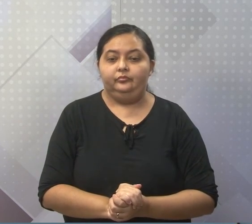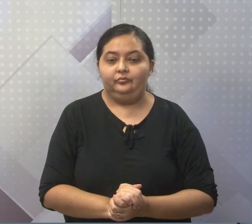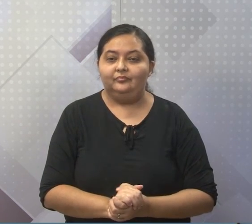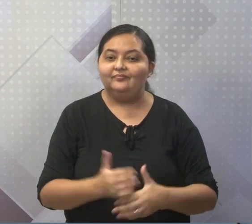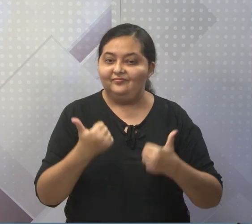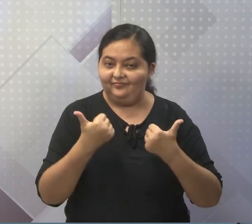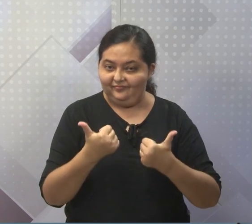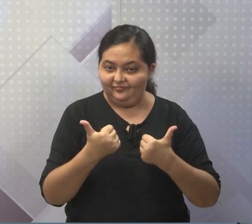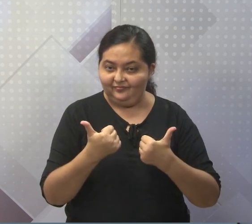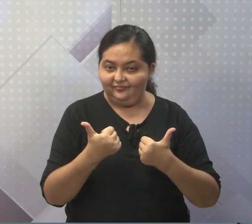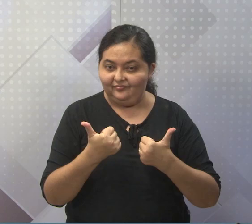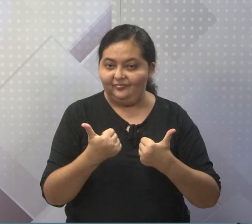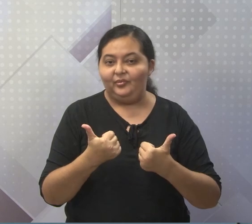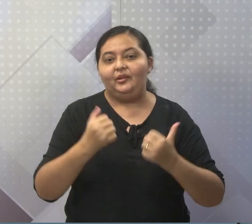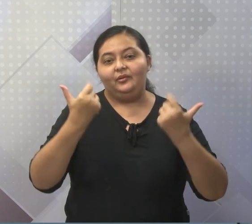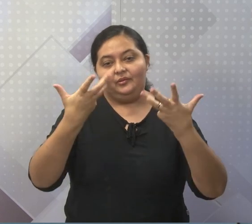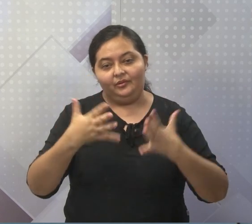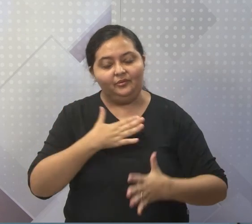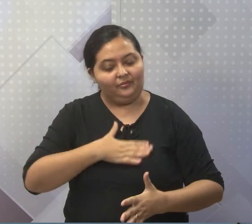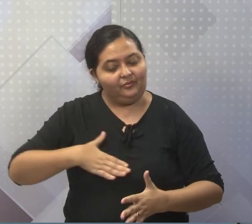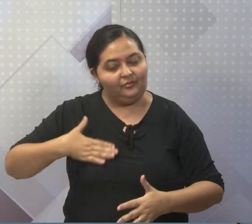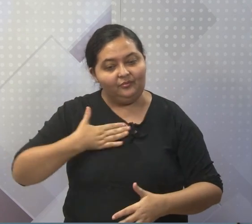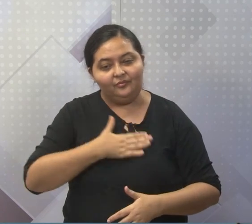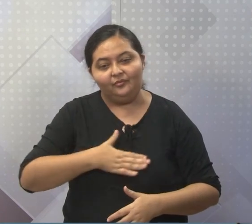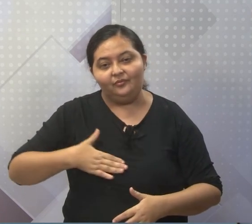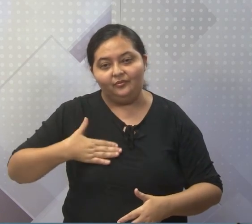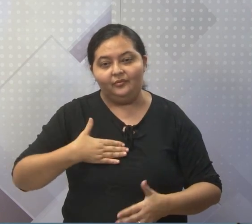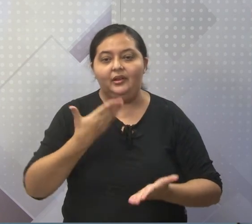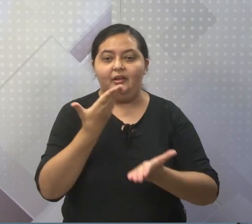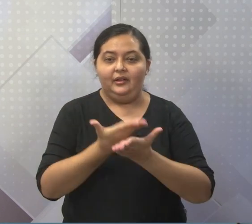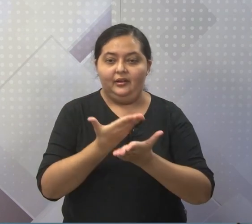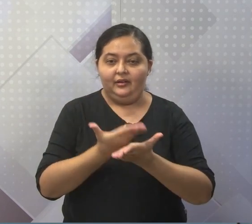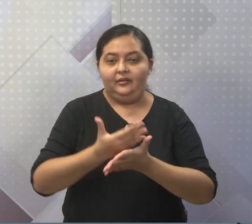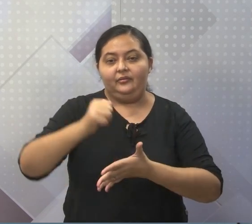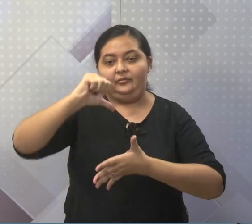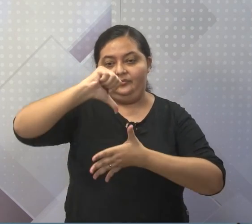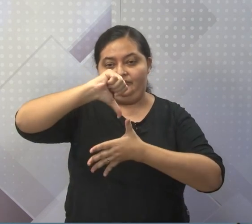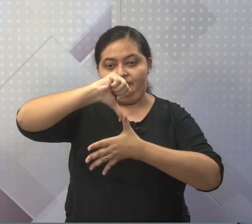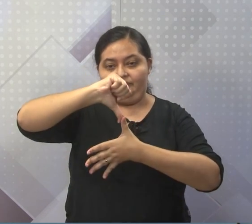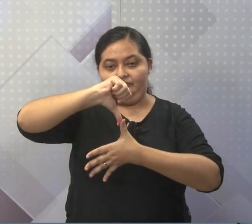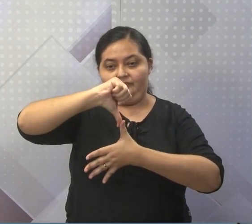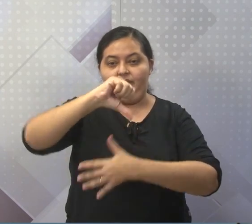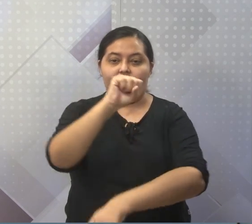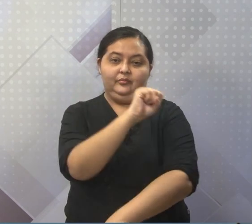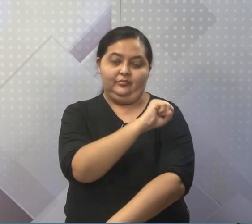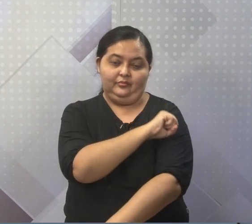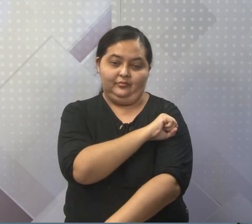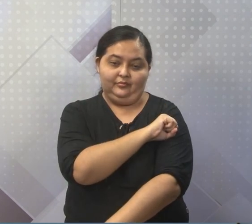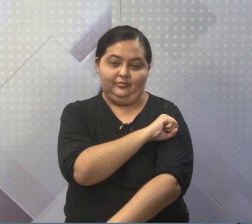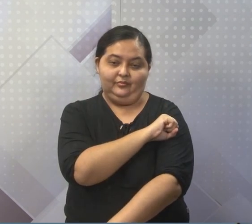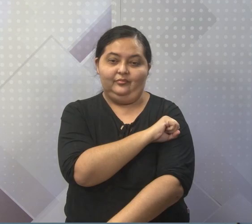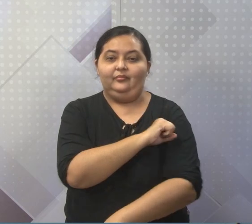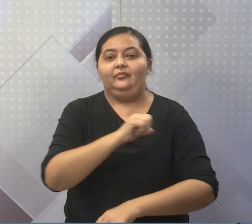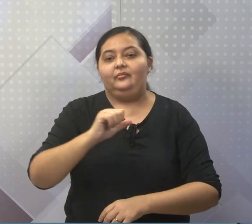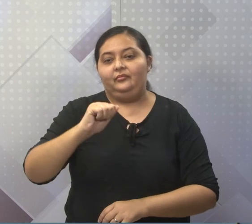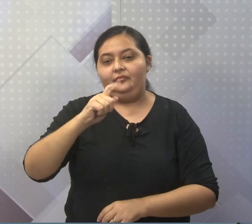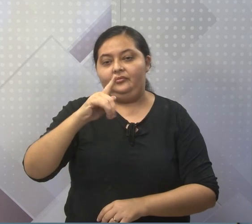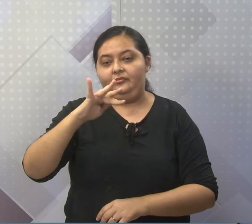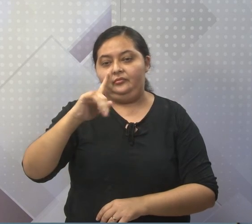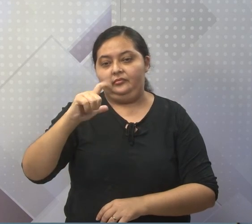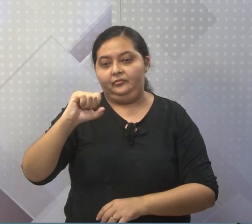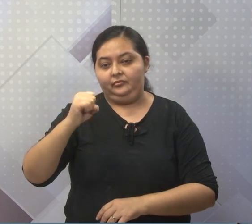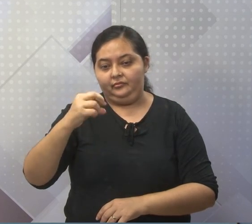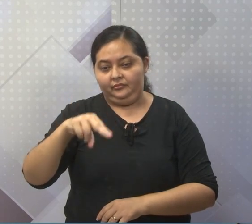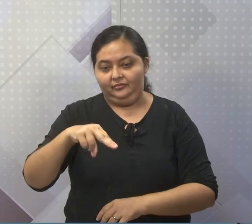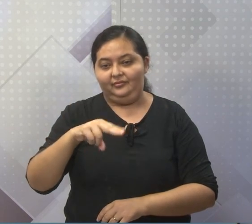tá tranquilo aí na explicação espero que vocês tenham gostado Essa foi a aula sobre a América do Sul para o 8º ano me chama no Whats